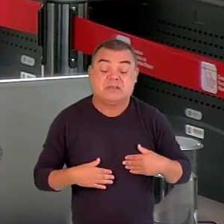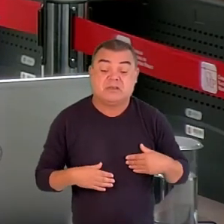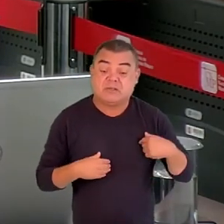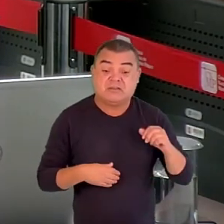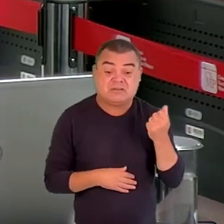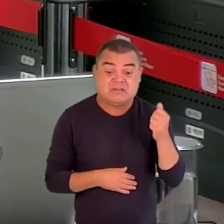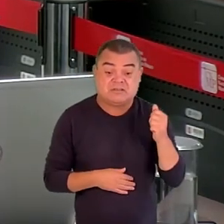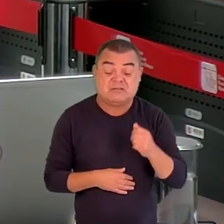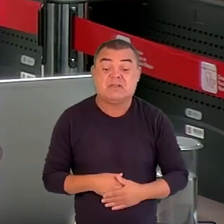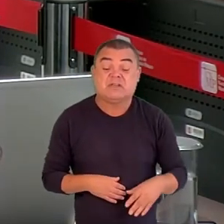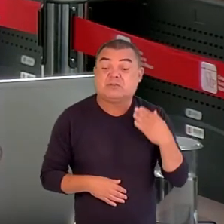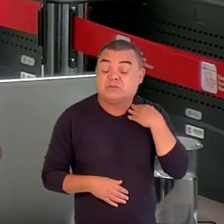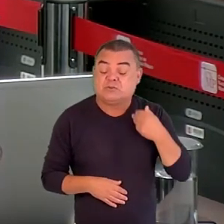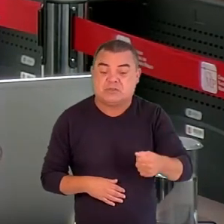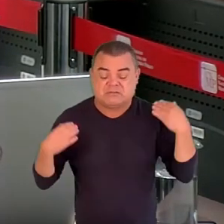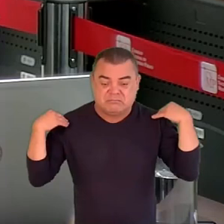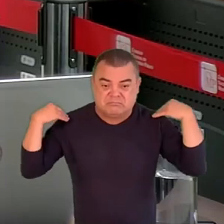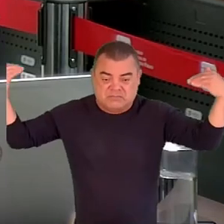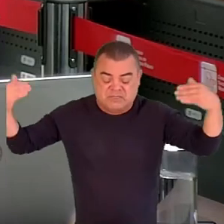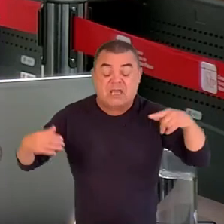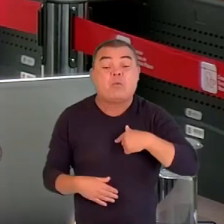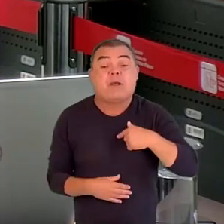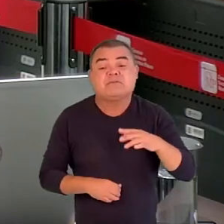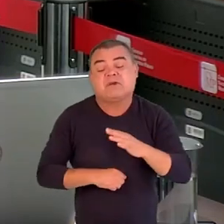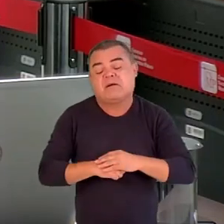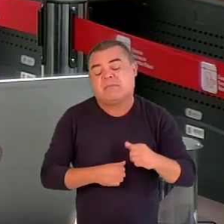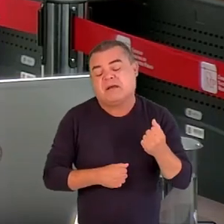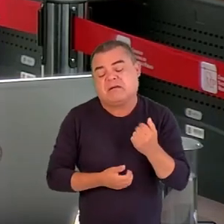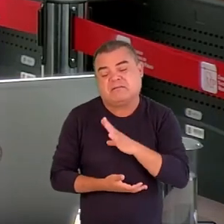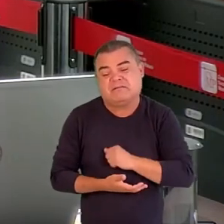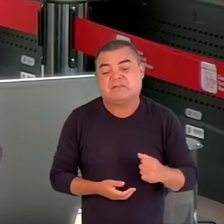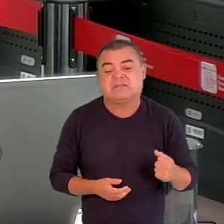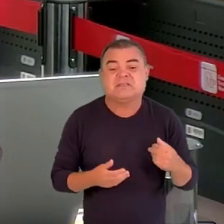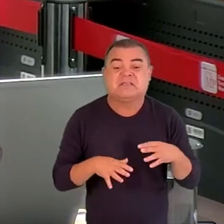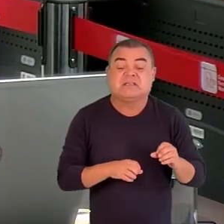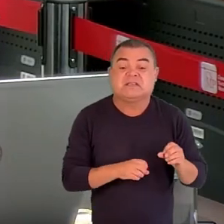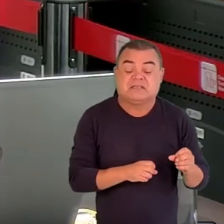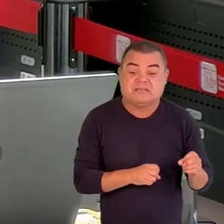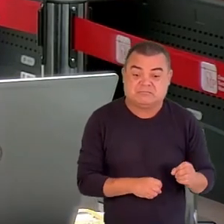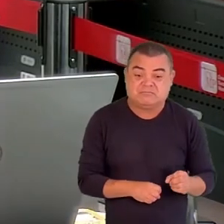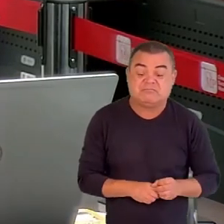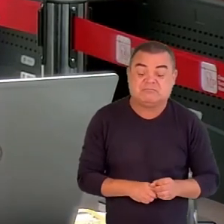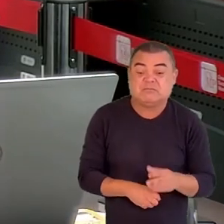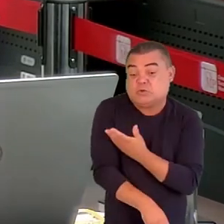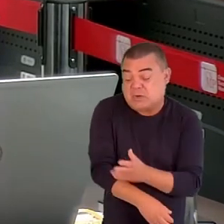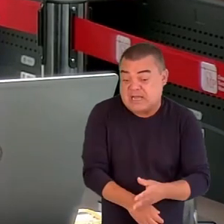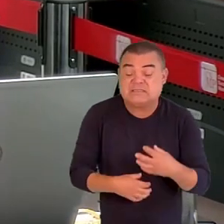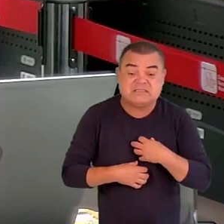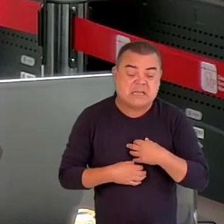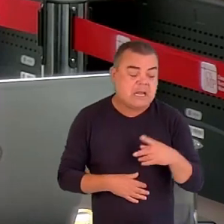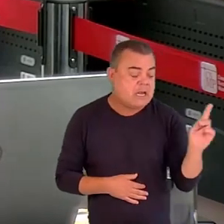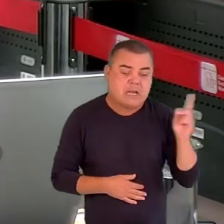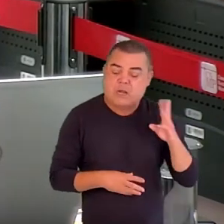É uma pessoa extremamente amável, educada, sensível, que não merecia, em